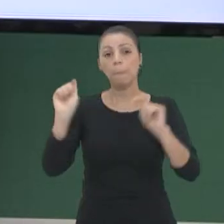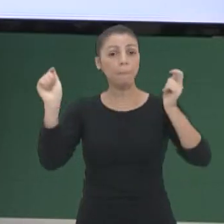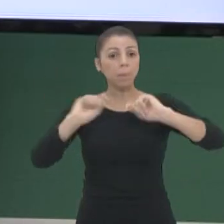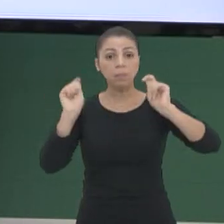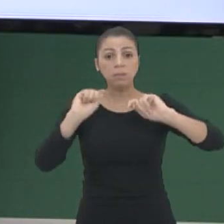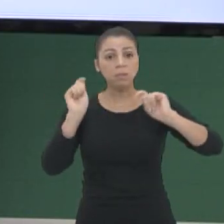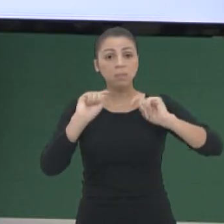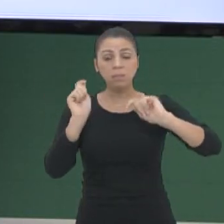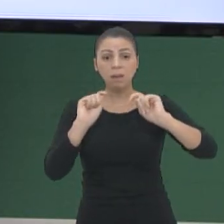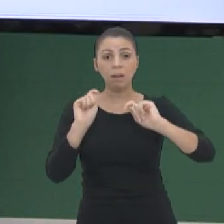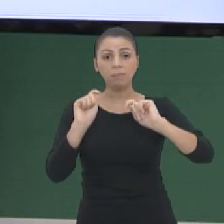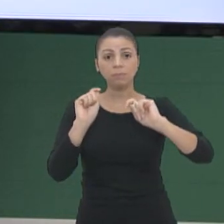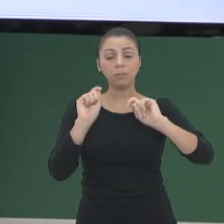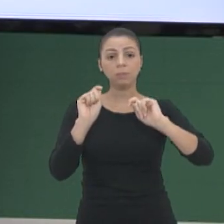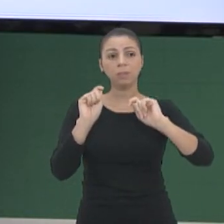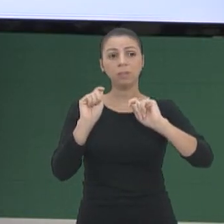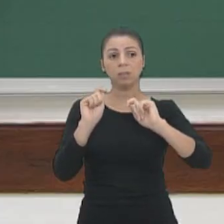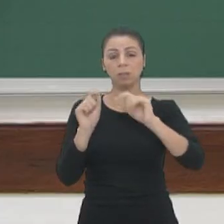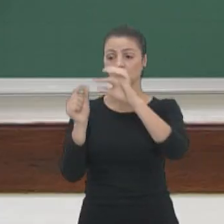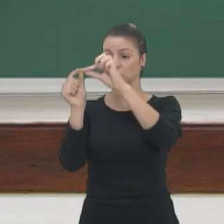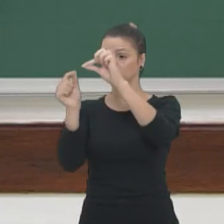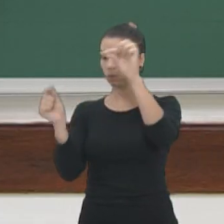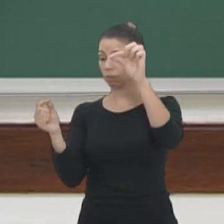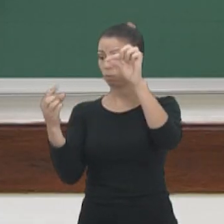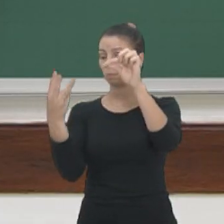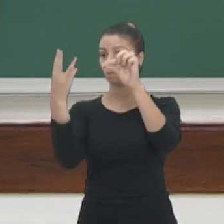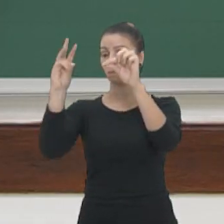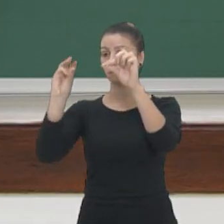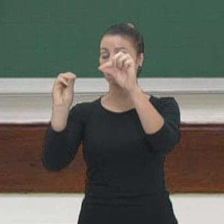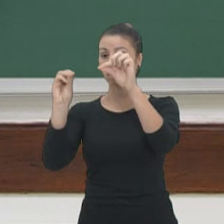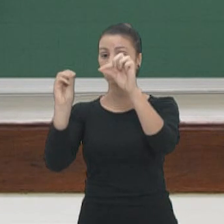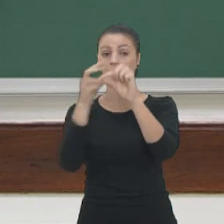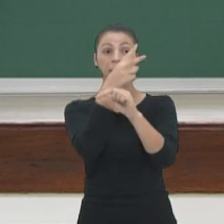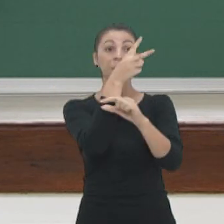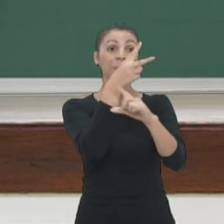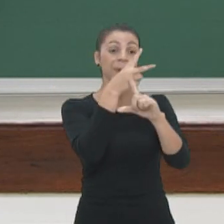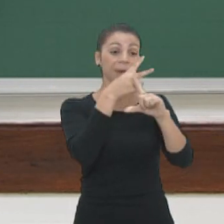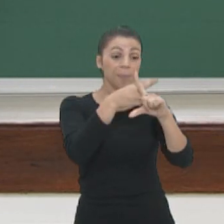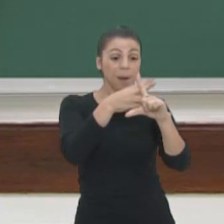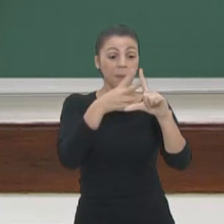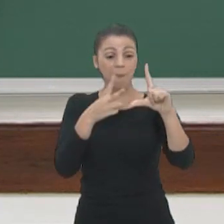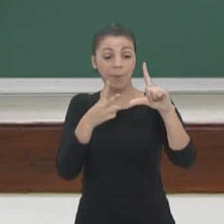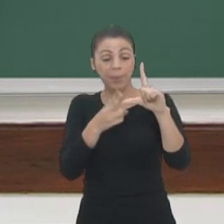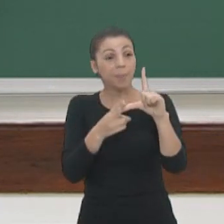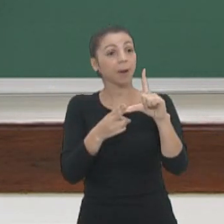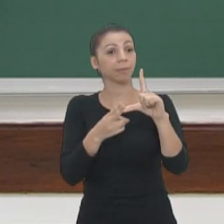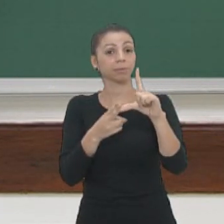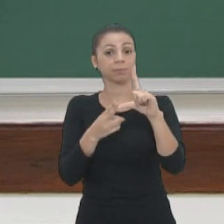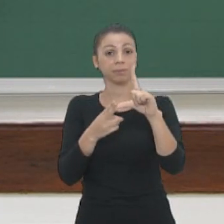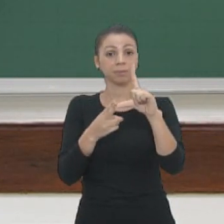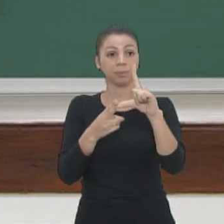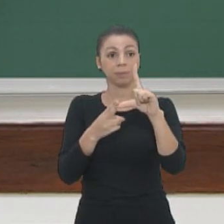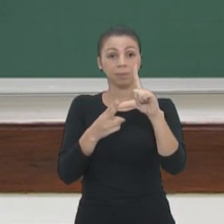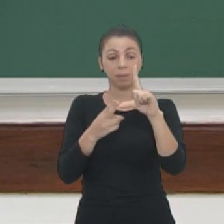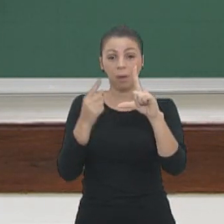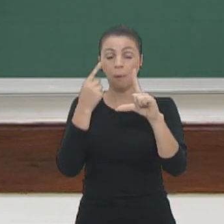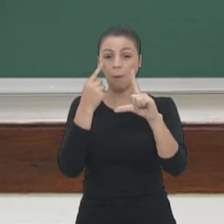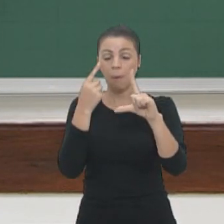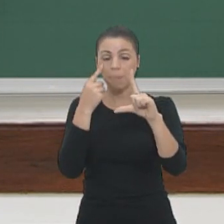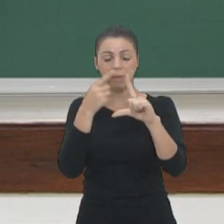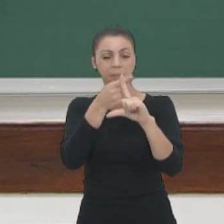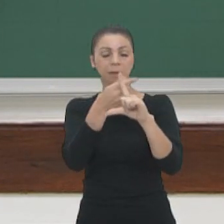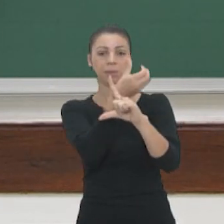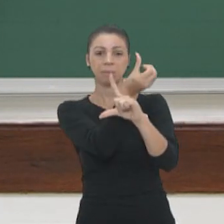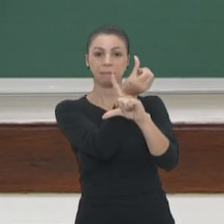é igual a 30, todos os lados são igual a 30, então este lado também é igual a 30, mas eu tenho esse